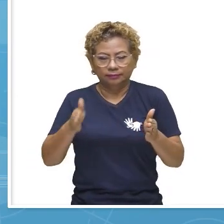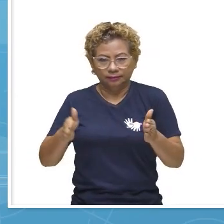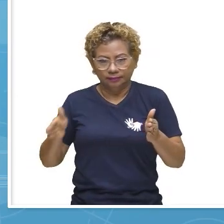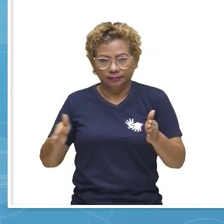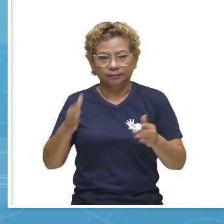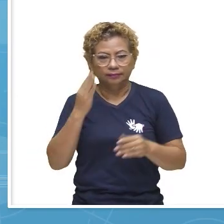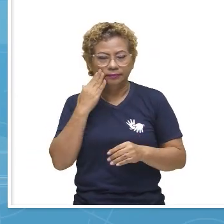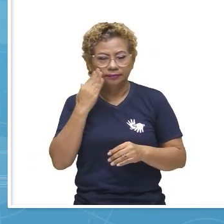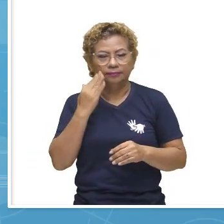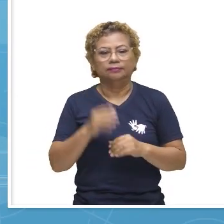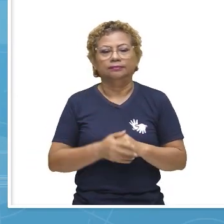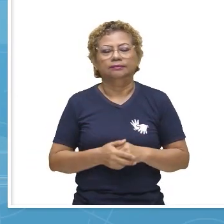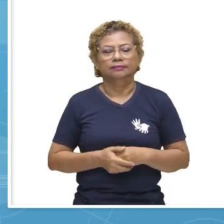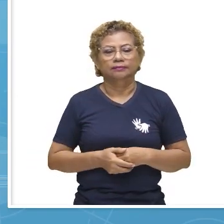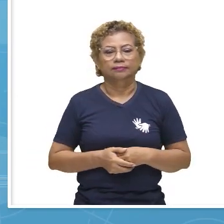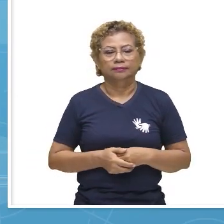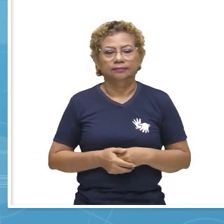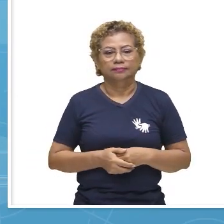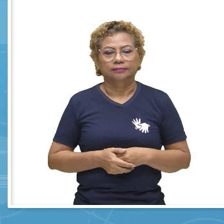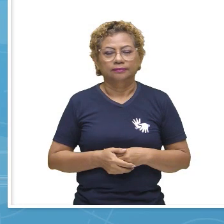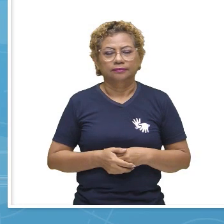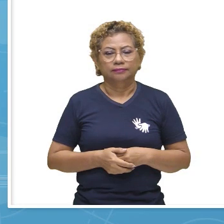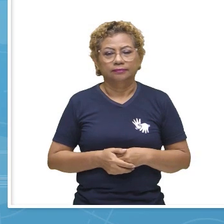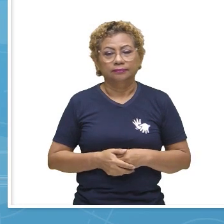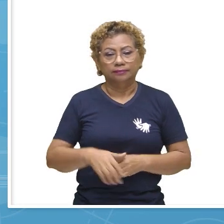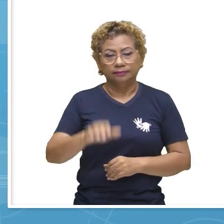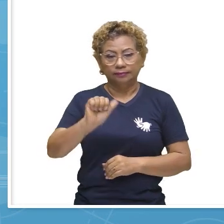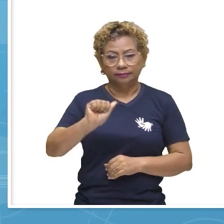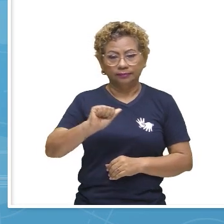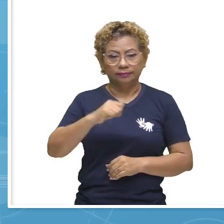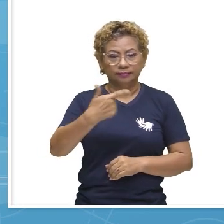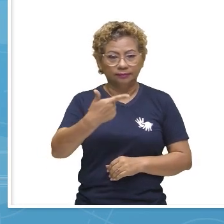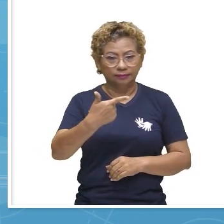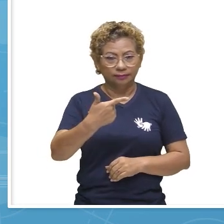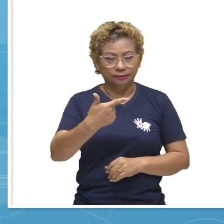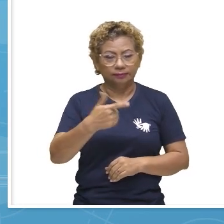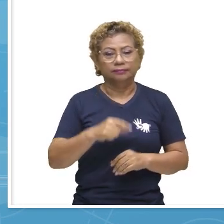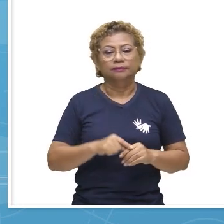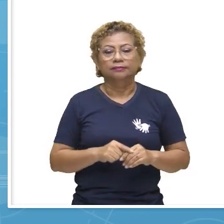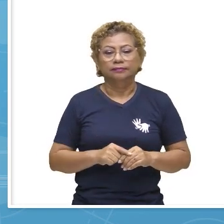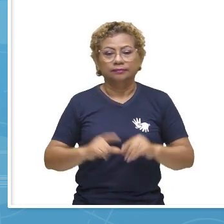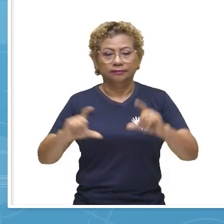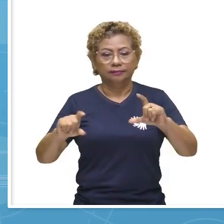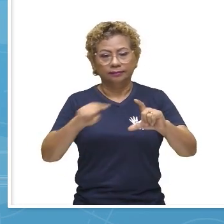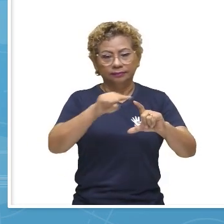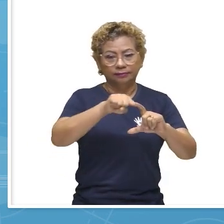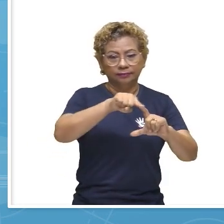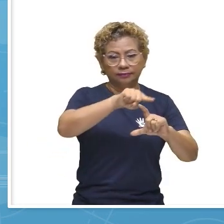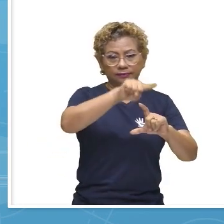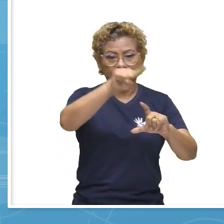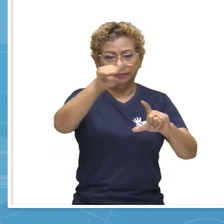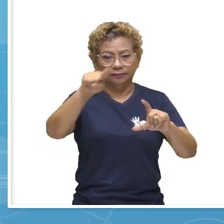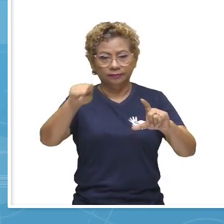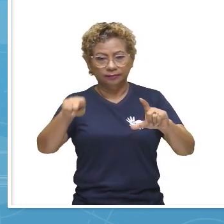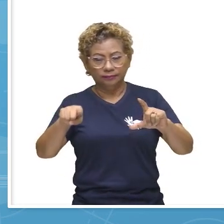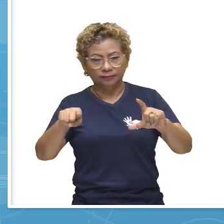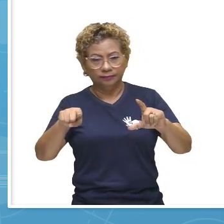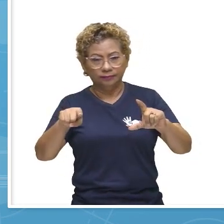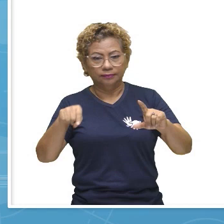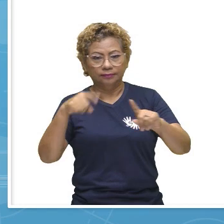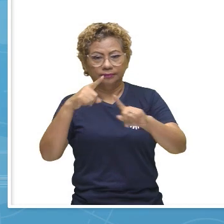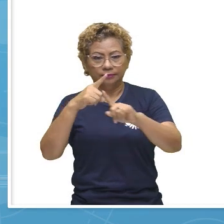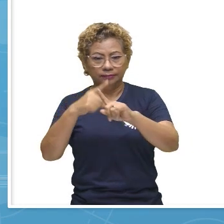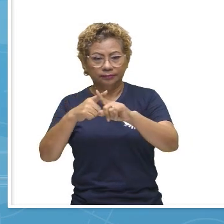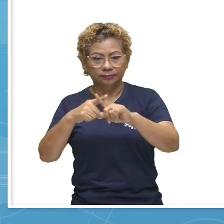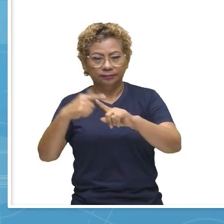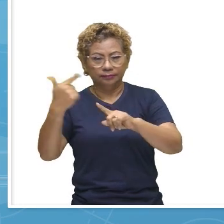Se eu desenvolver isso daí, olha só, 23 vezes 12, 23 vezes x, x vezes 12, x